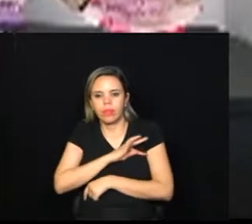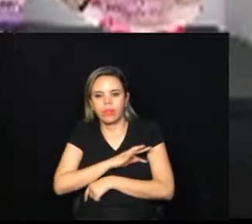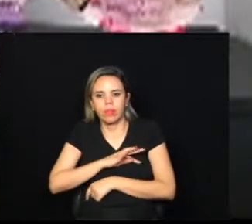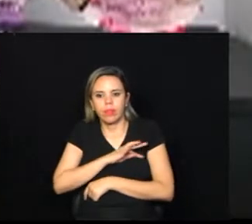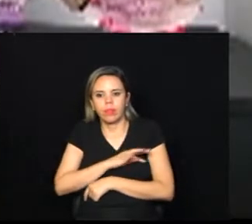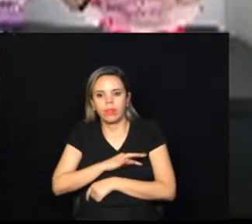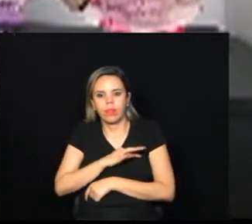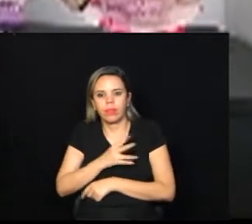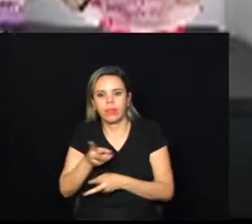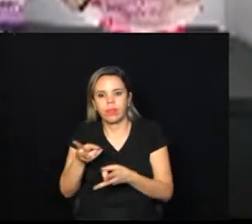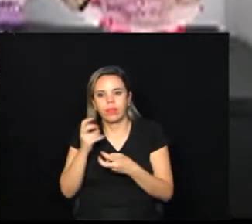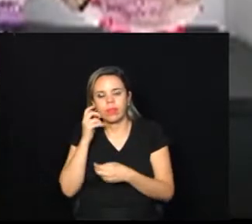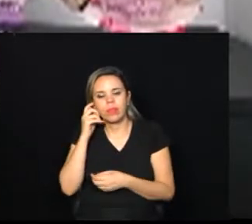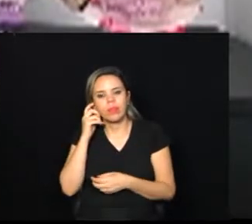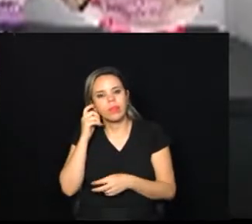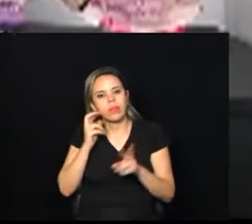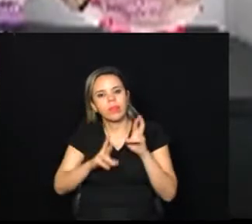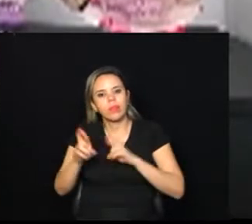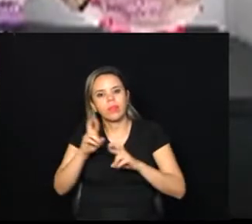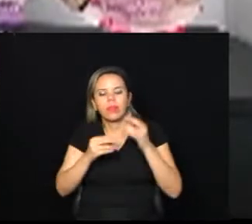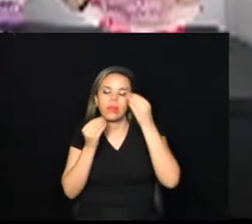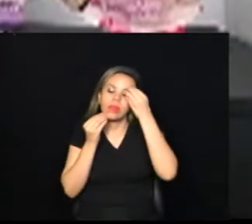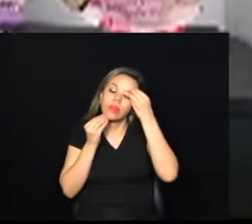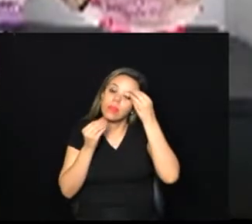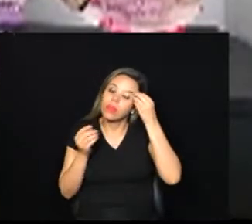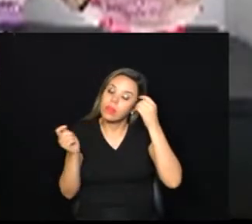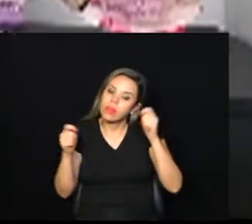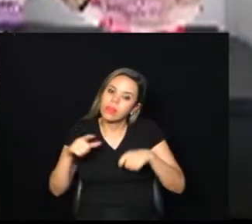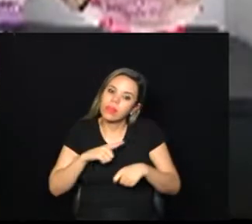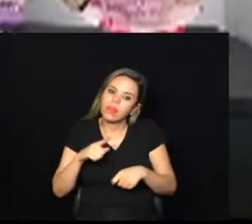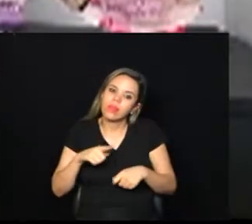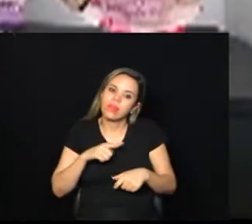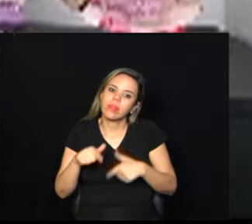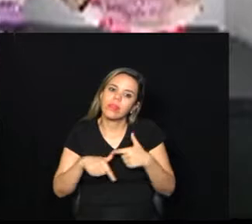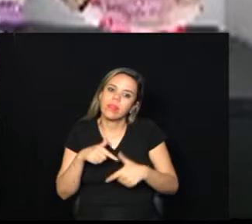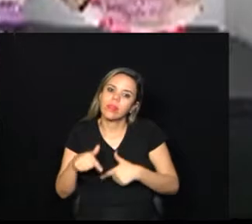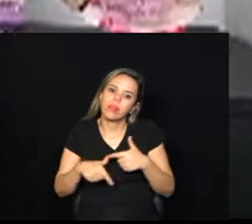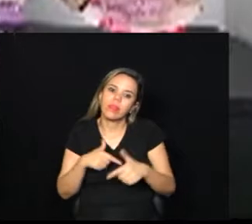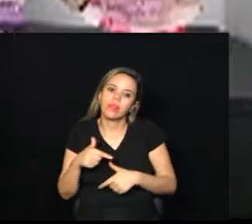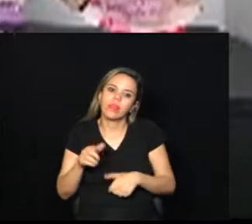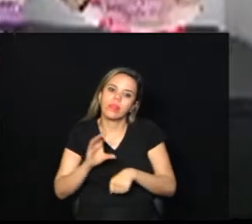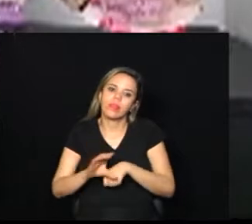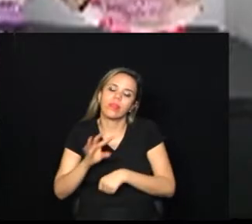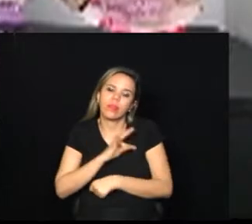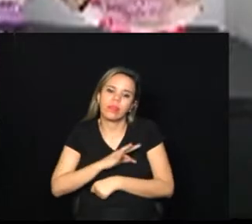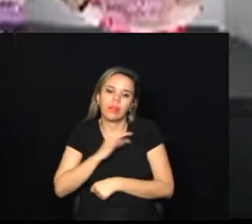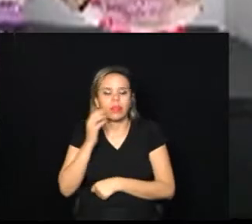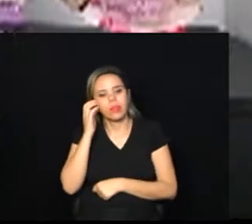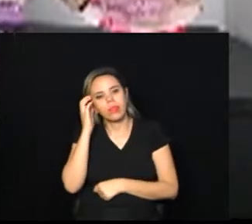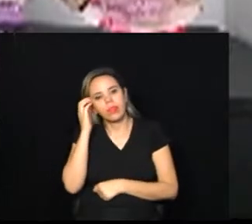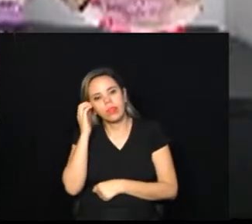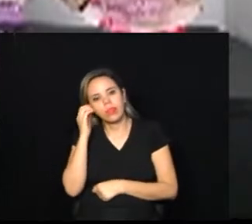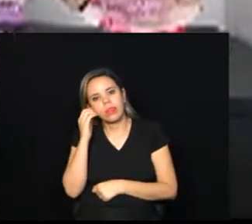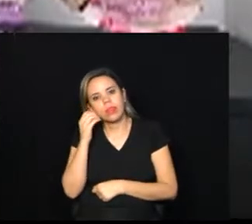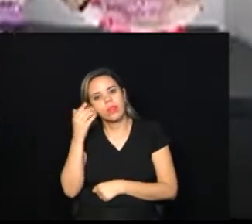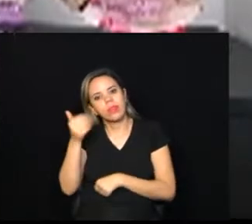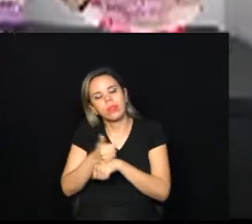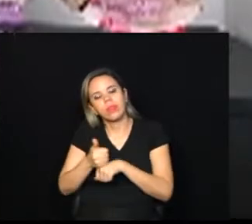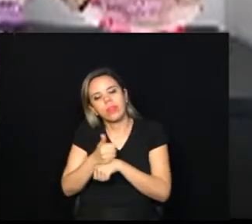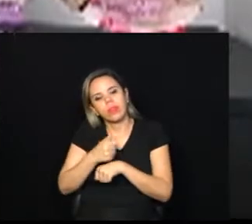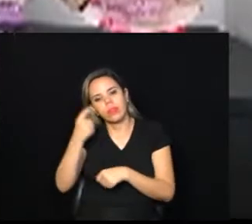e observar, analisar as oportunidades que você pode ter no mercado de trabalho a partir de um curso técnico. O Fórum de Profissões